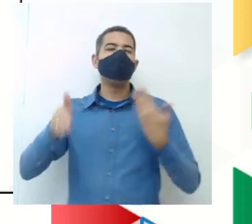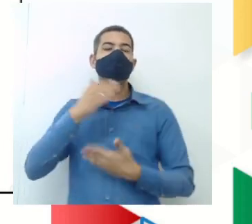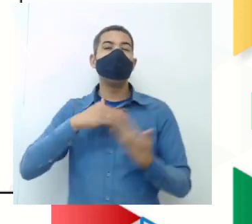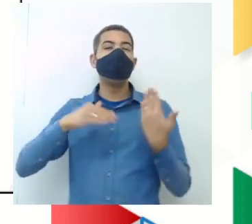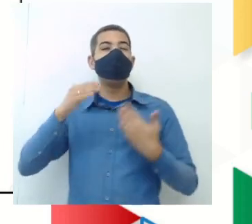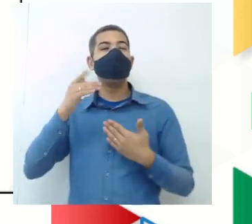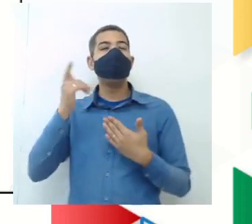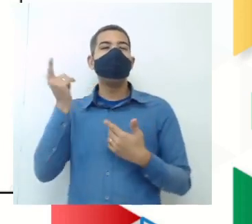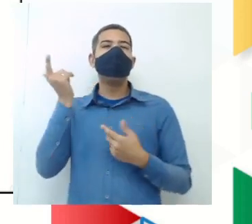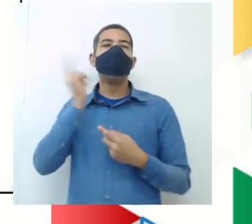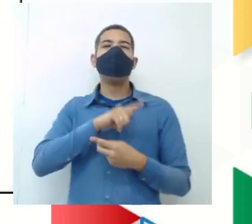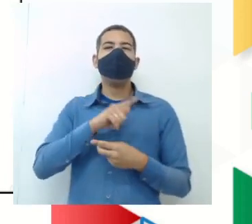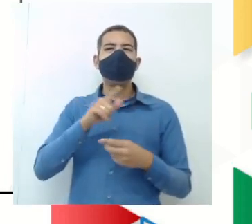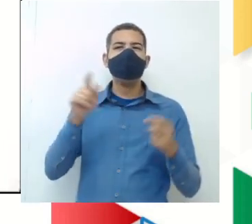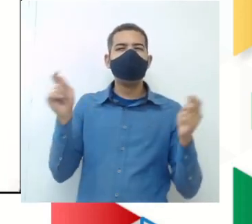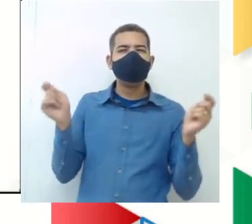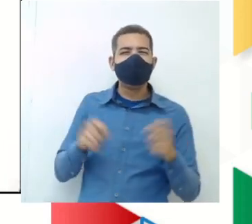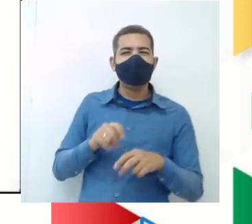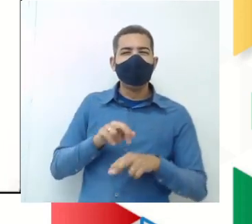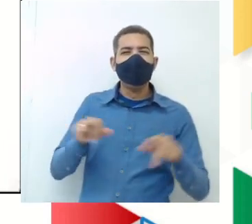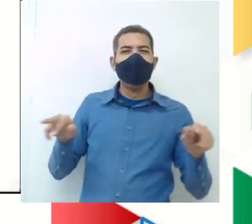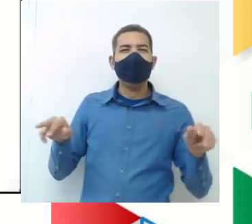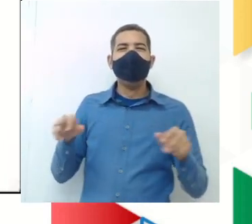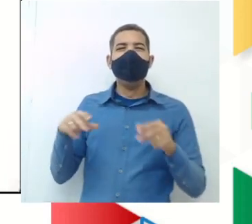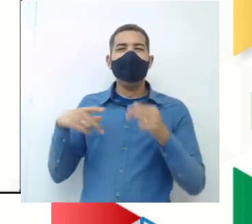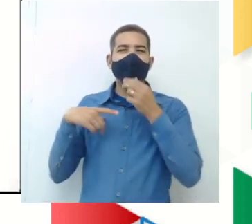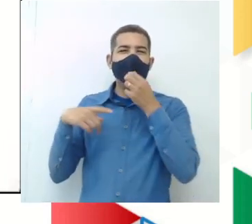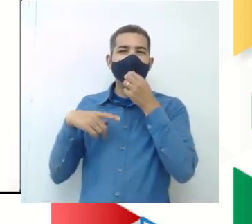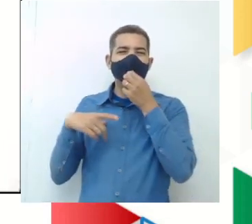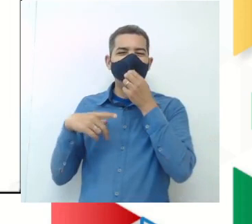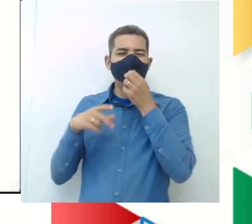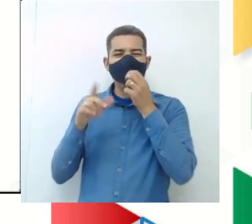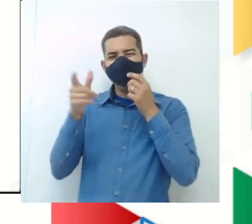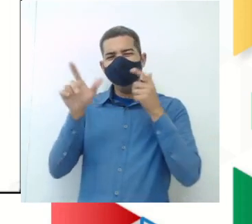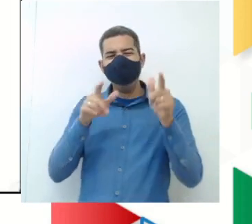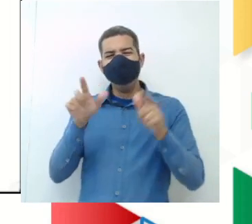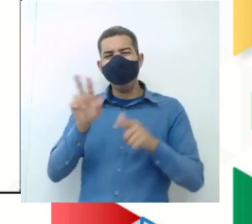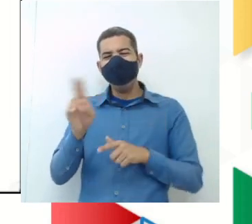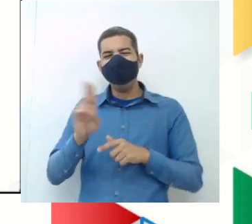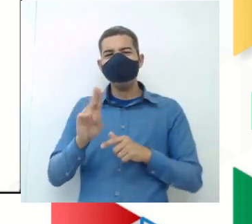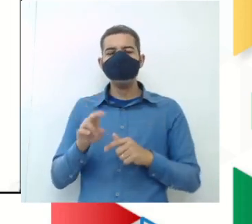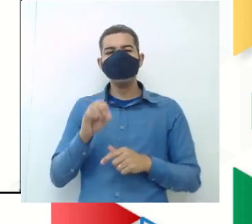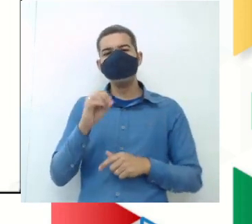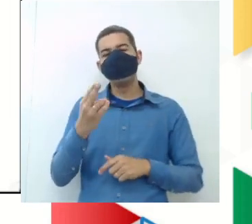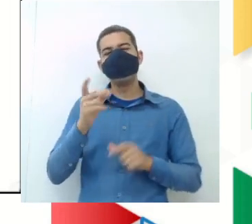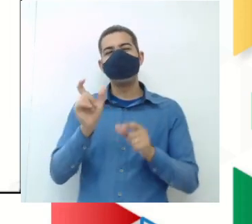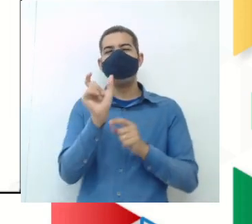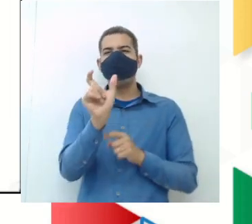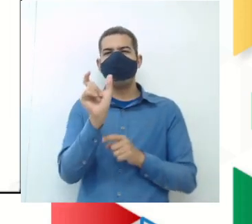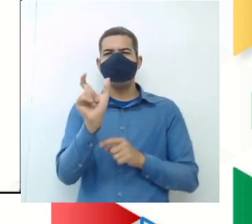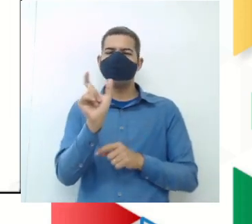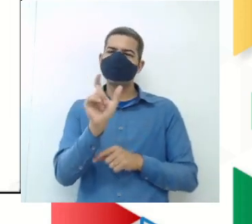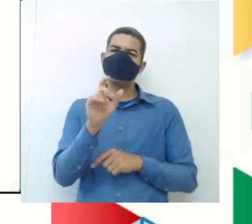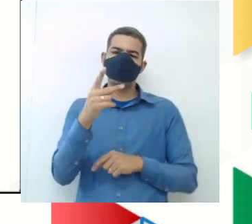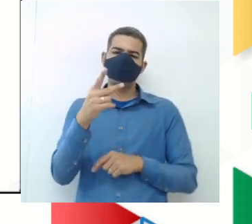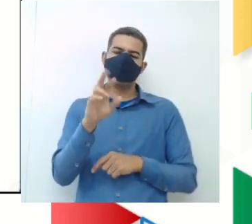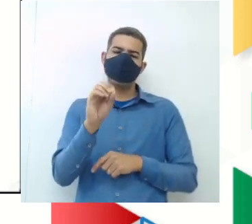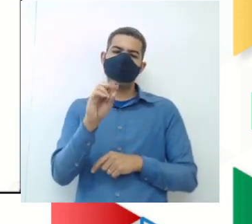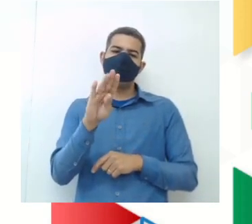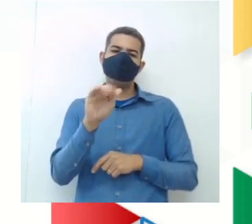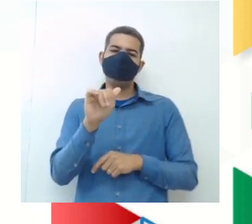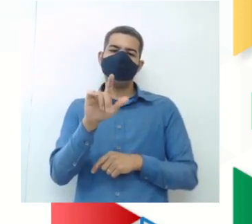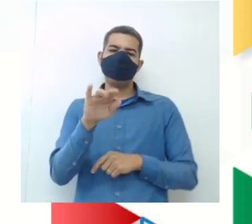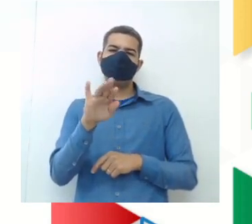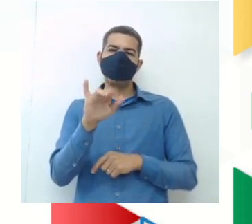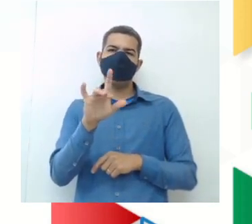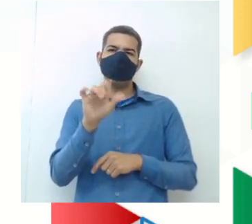chances, possibilidades, outros nomes que você possa encontrar, tá? Ou a própria palavra probabilidade. Tranquilo?